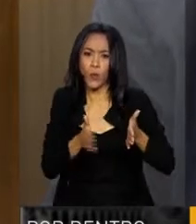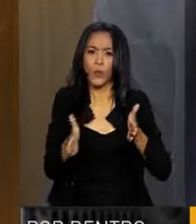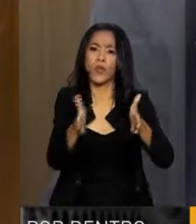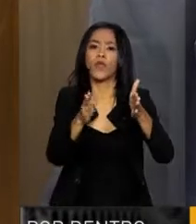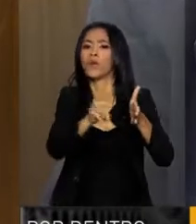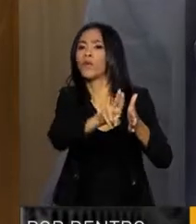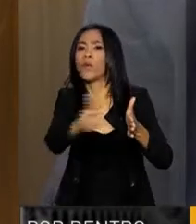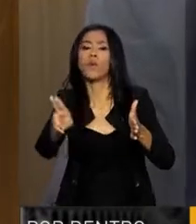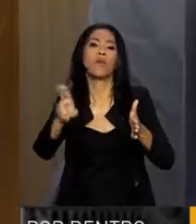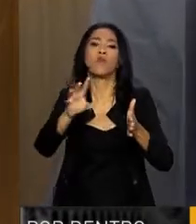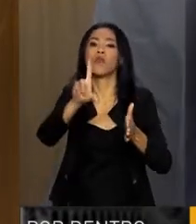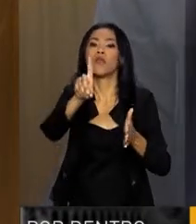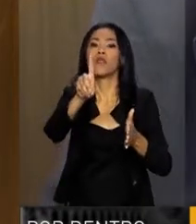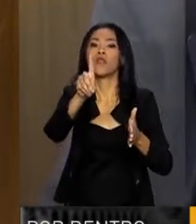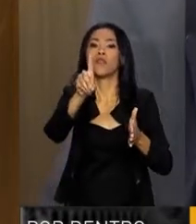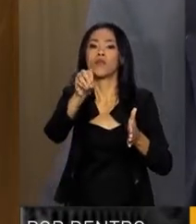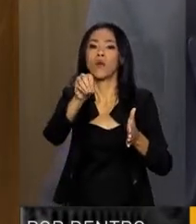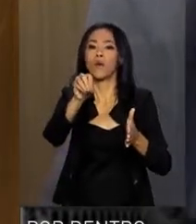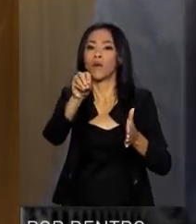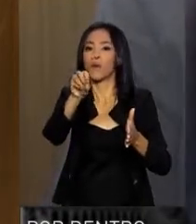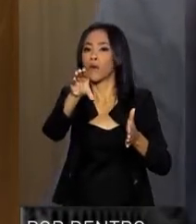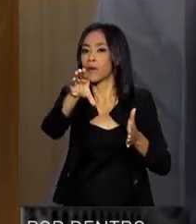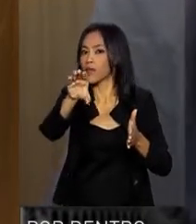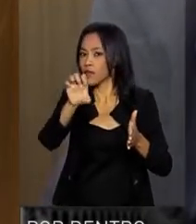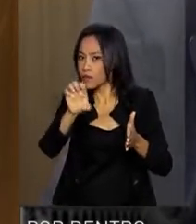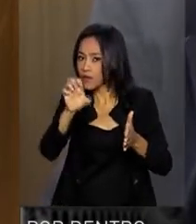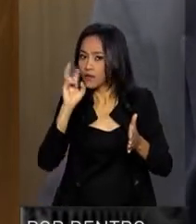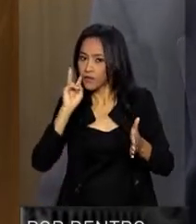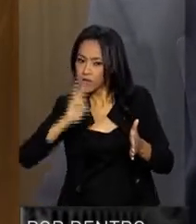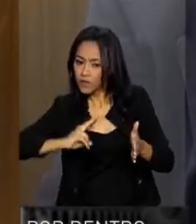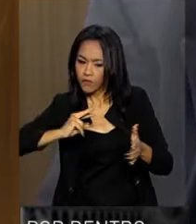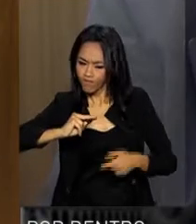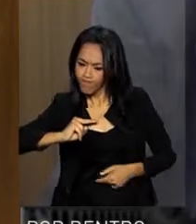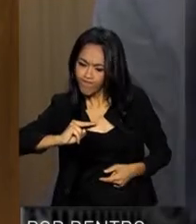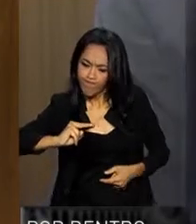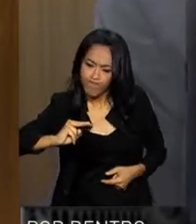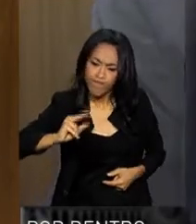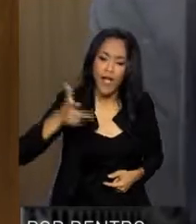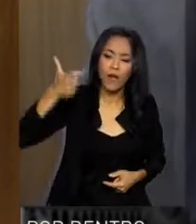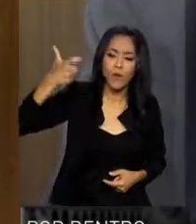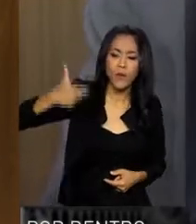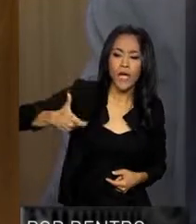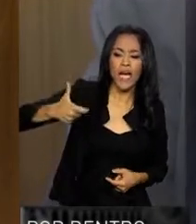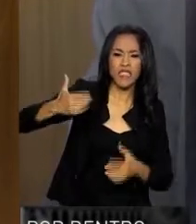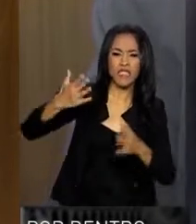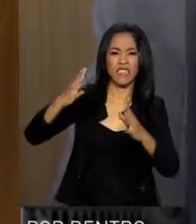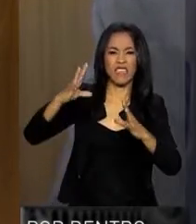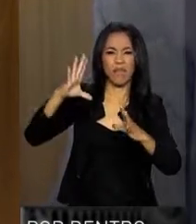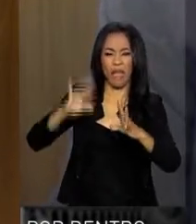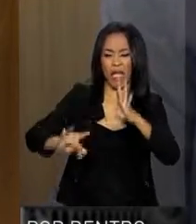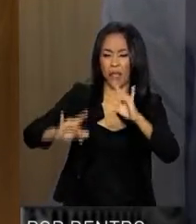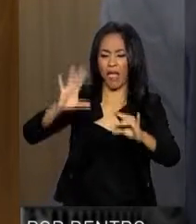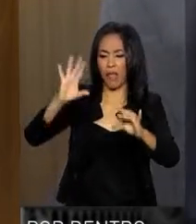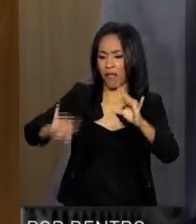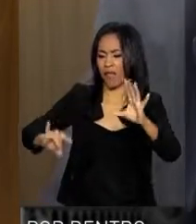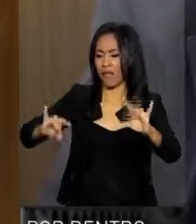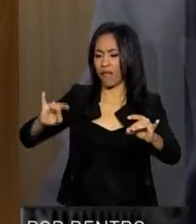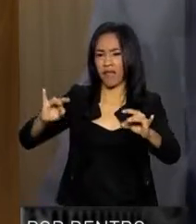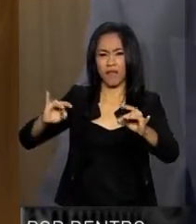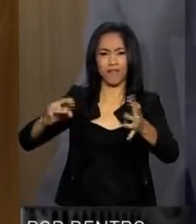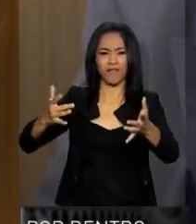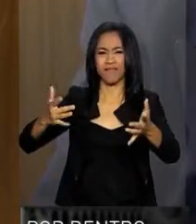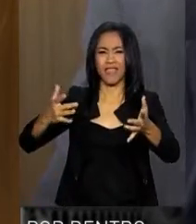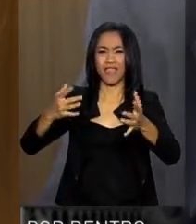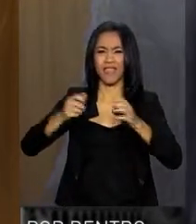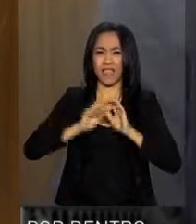sobre rui as áreas que tiveram aquele é aquele desastre criminoso não é porque não